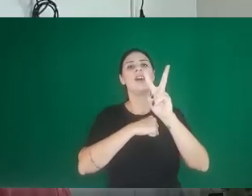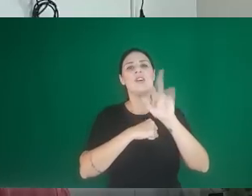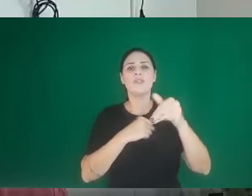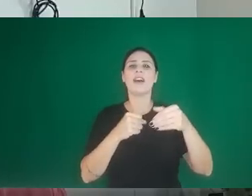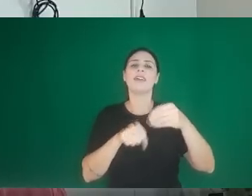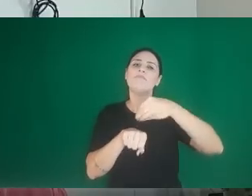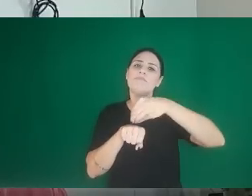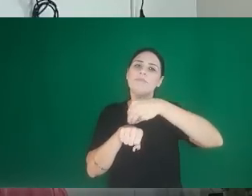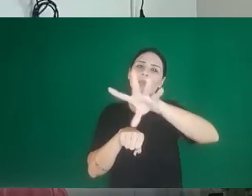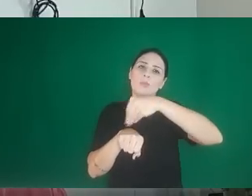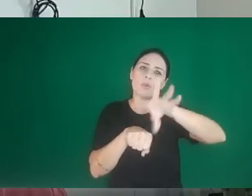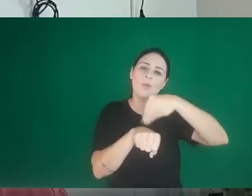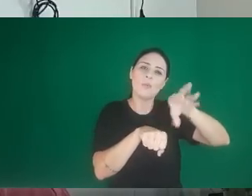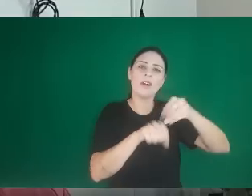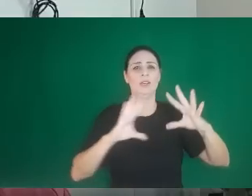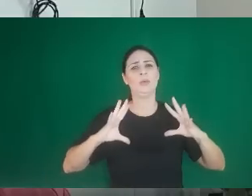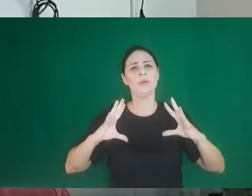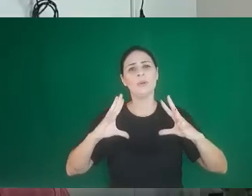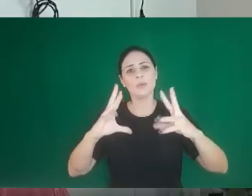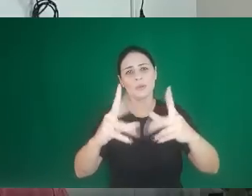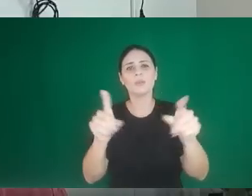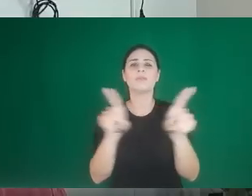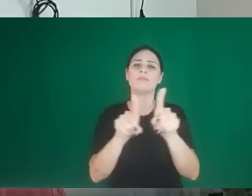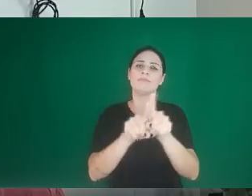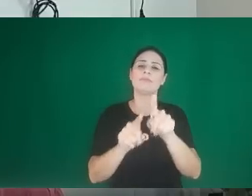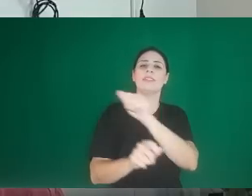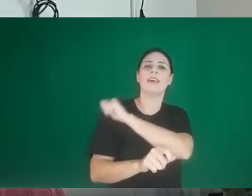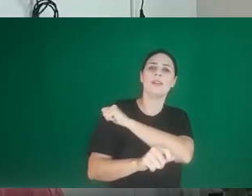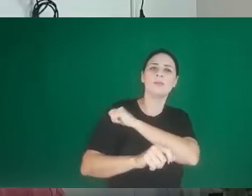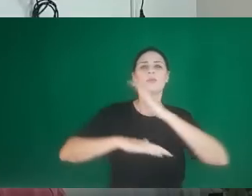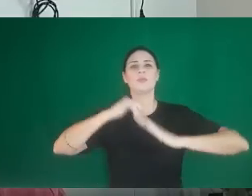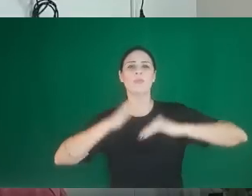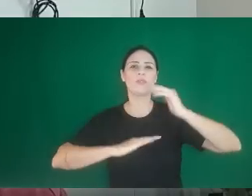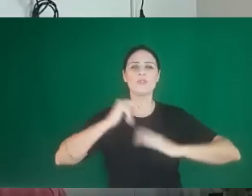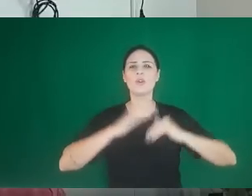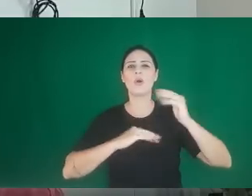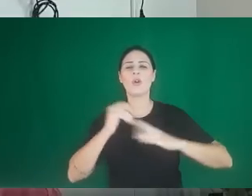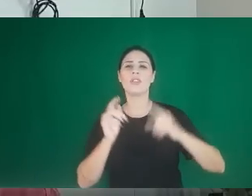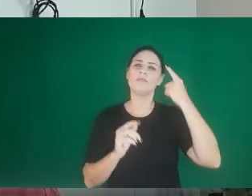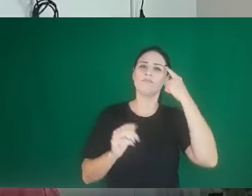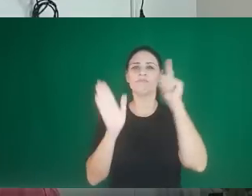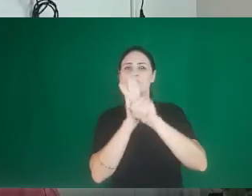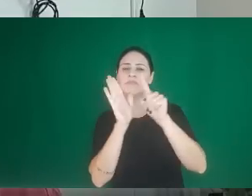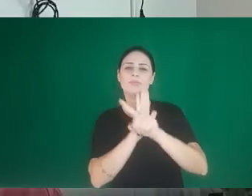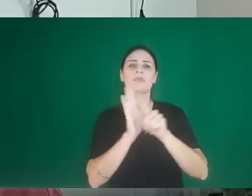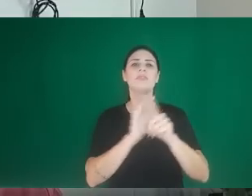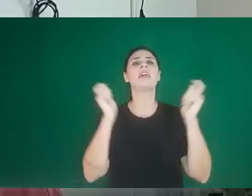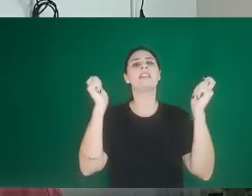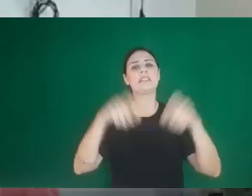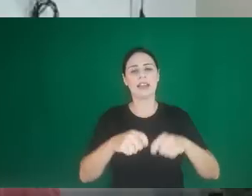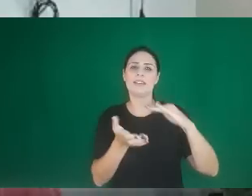ela estará sendo compartilhada com todos. E os profissionais que tiverem algum questionamento, alguma